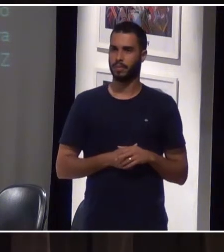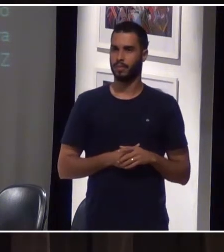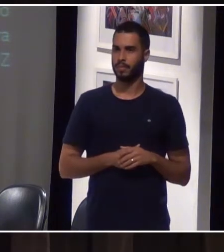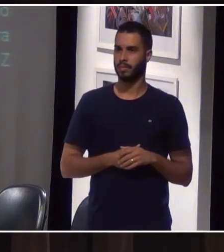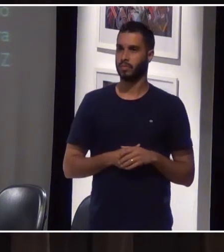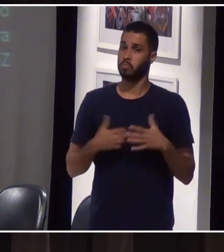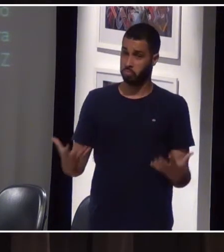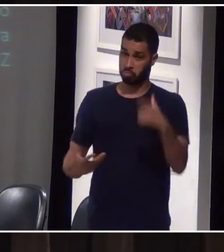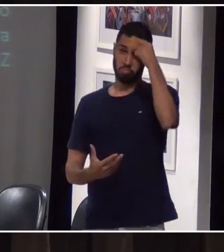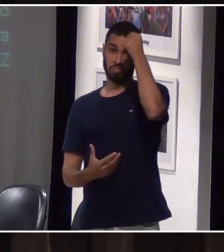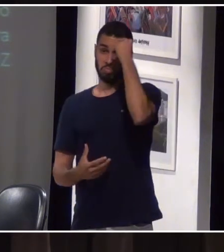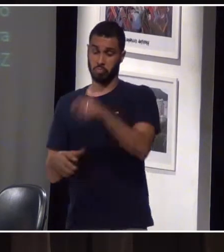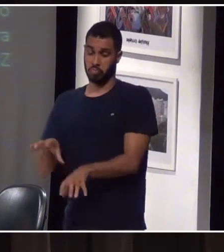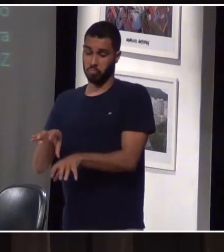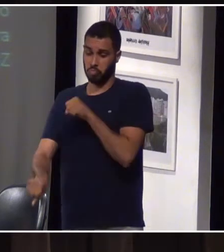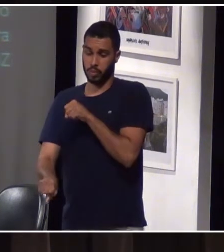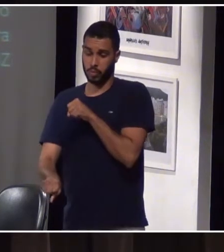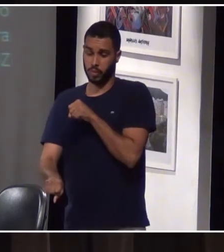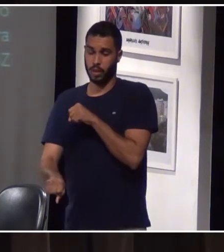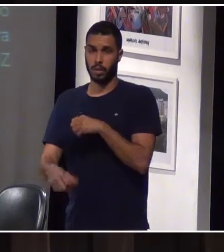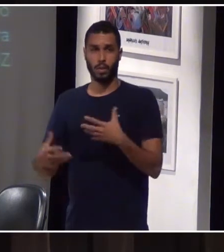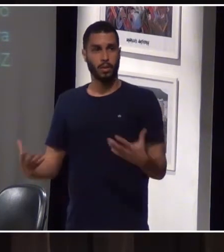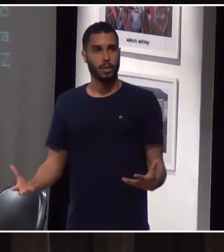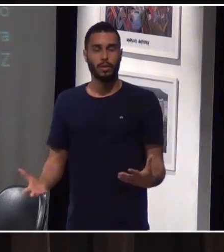Quando eles concluíram a graduação, eles viram que não bastaria, eles